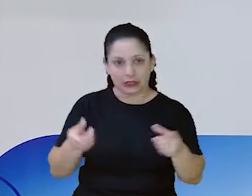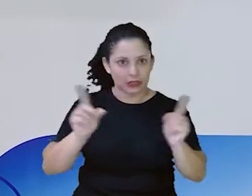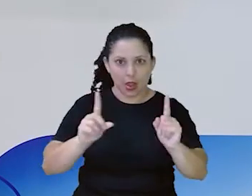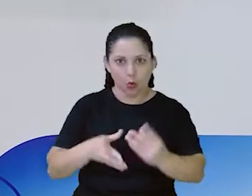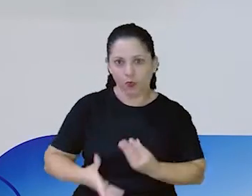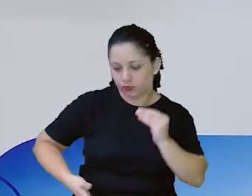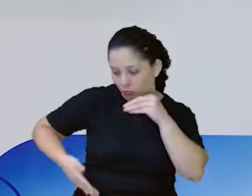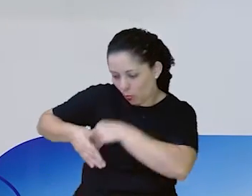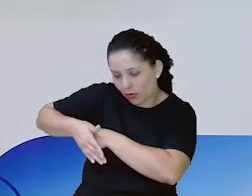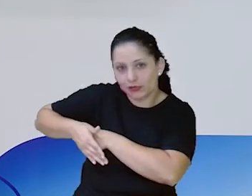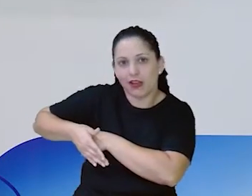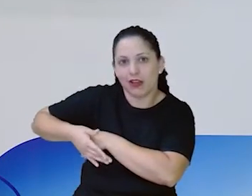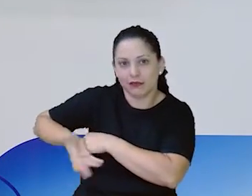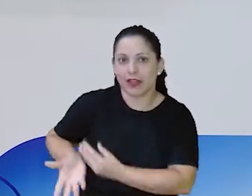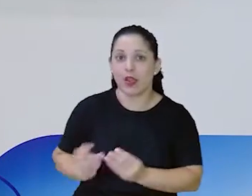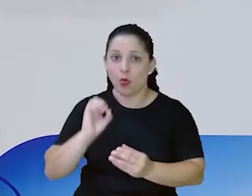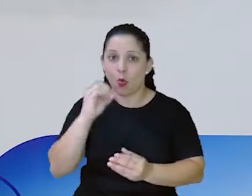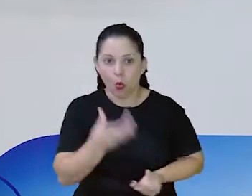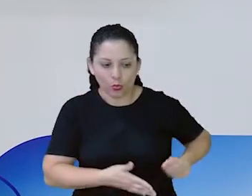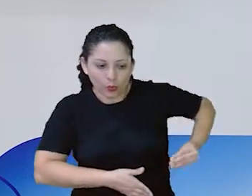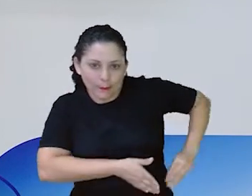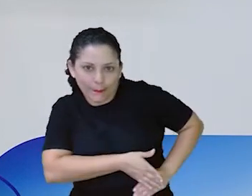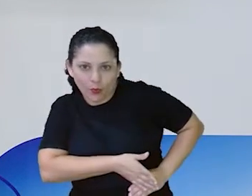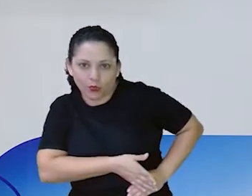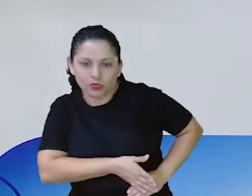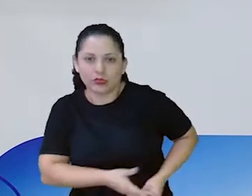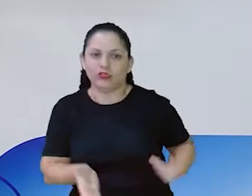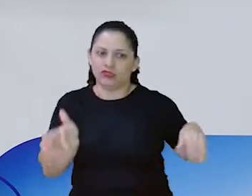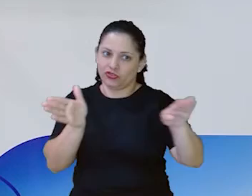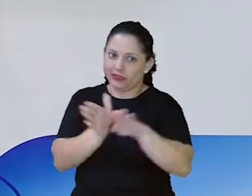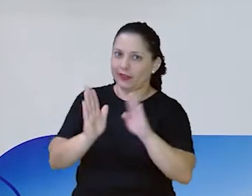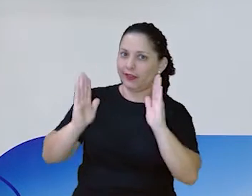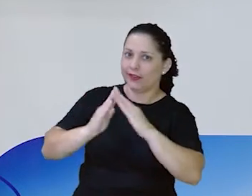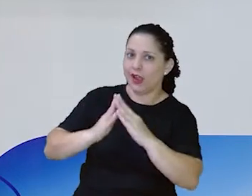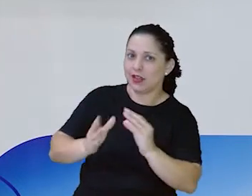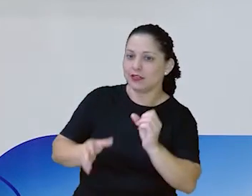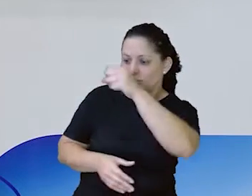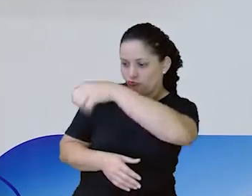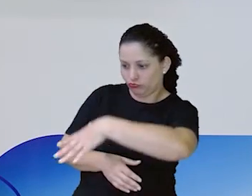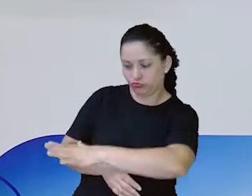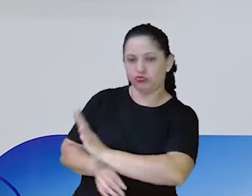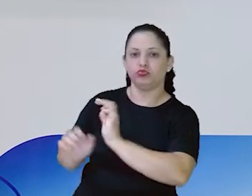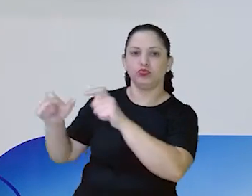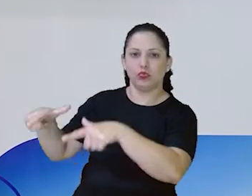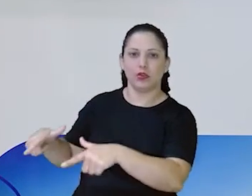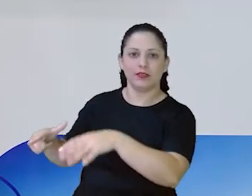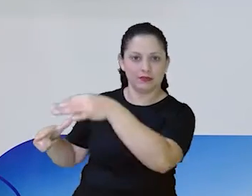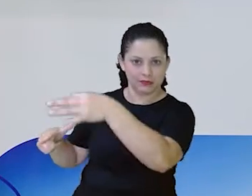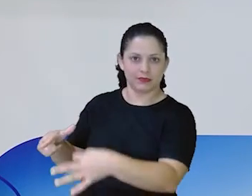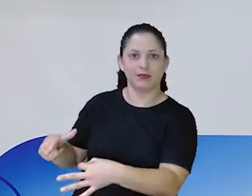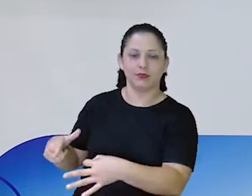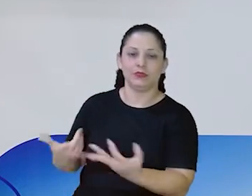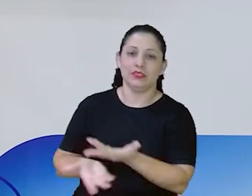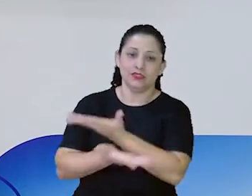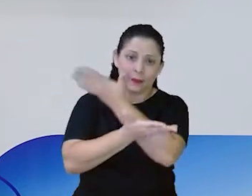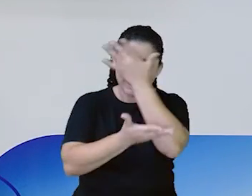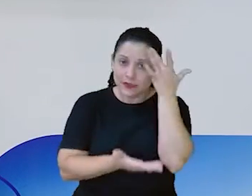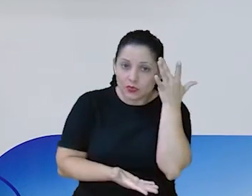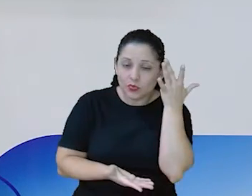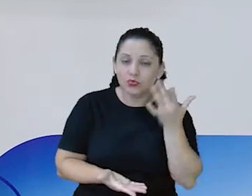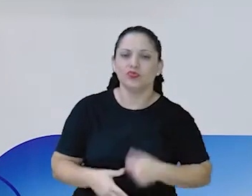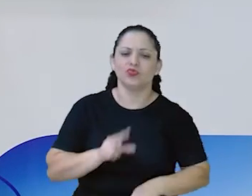bota no bolso, quando chegar em casa você descarta no lixo. Se a maioria fizesse isso, a gente teria realmente uma cidade mais